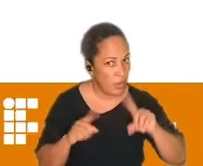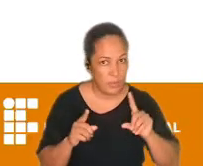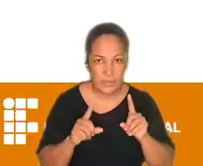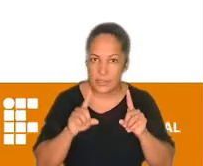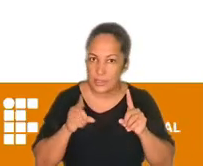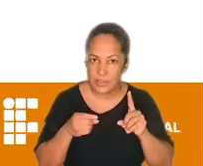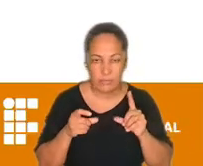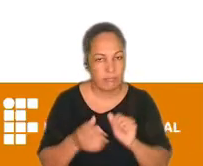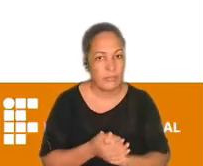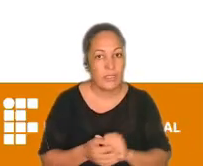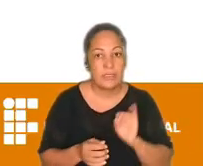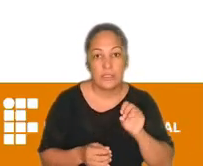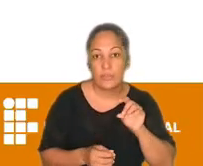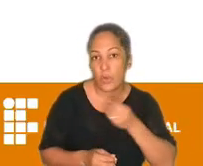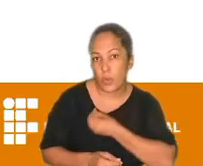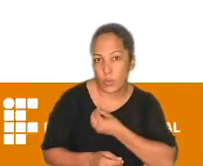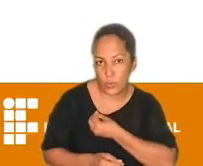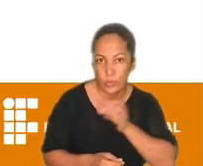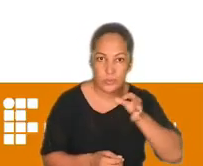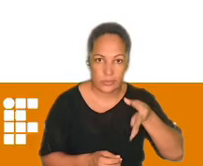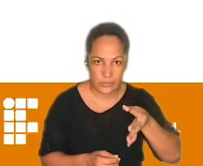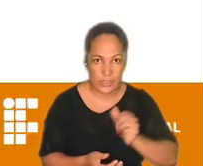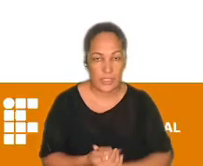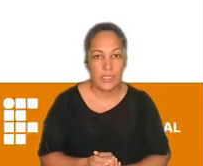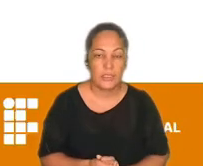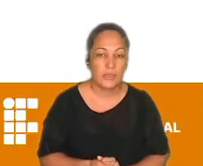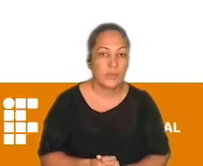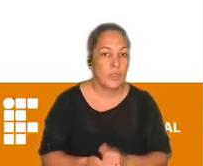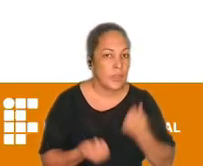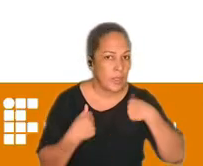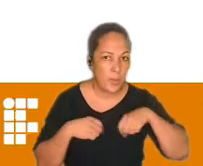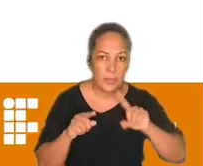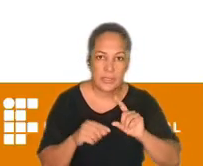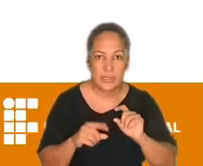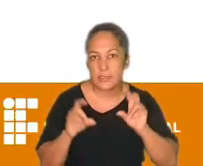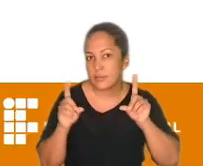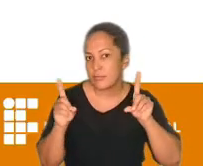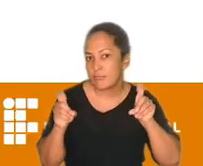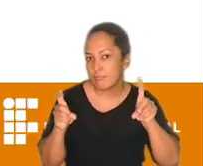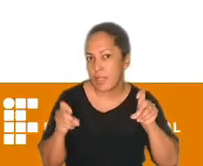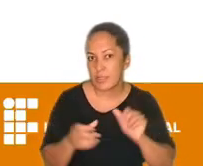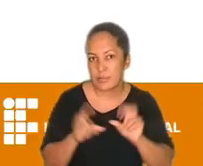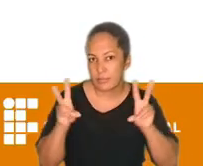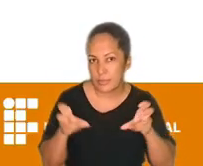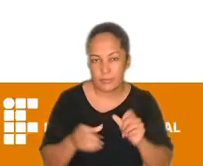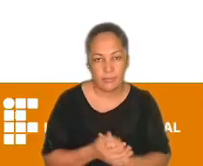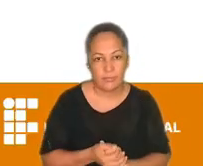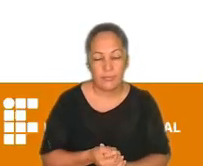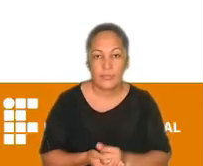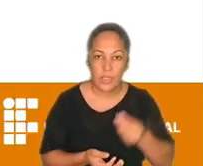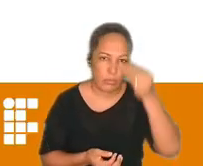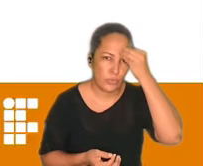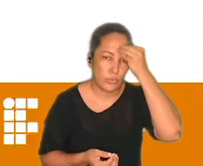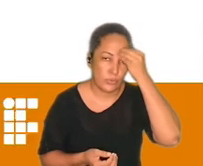número, certo? Número float ou double, não precisa de aspas. Anotem, tá? Porém,